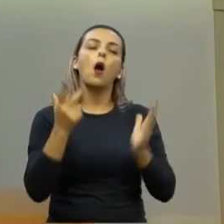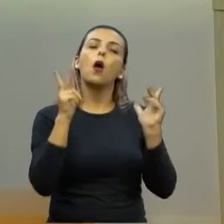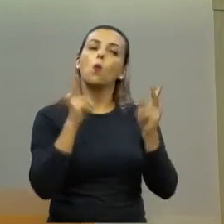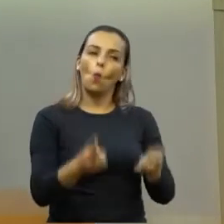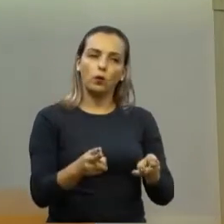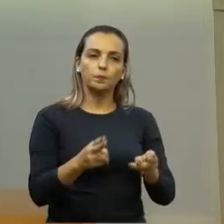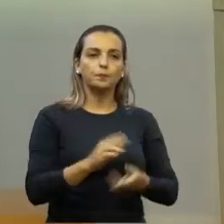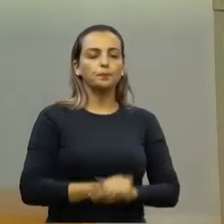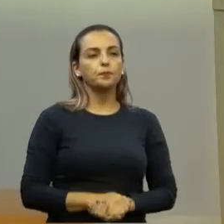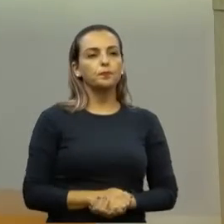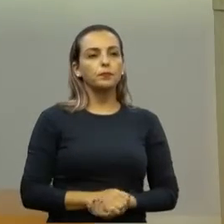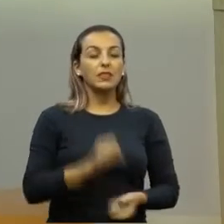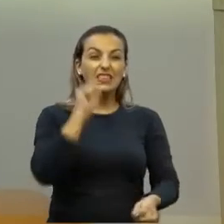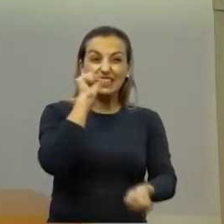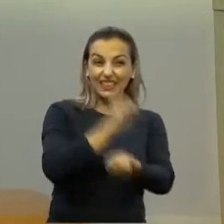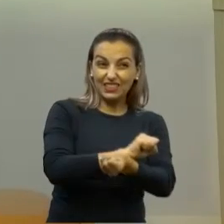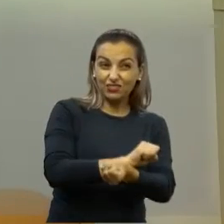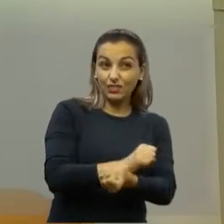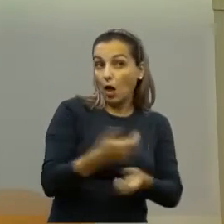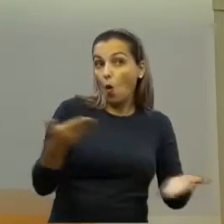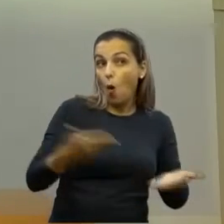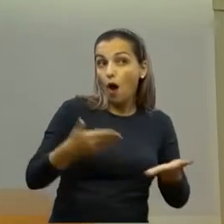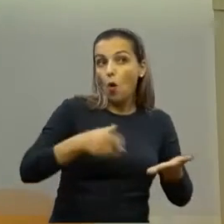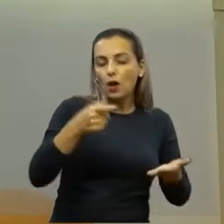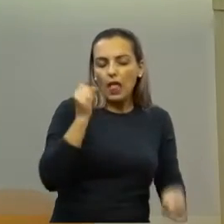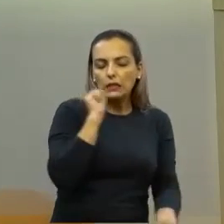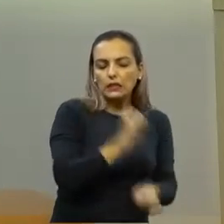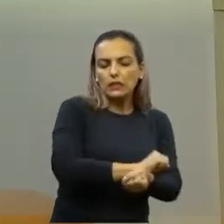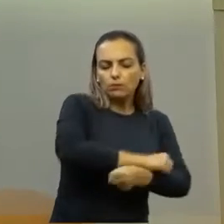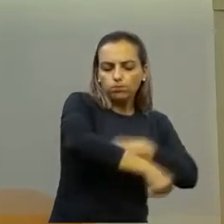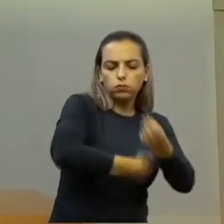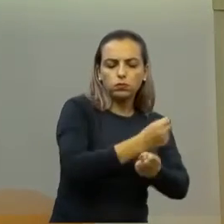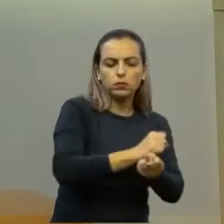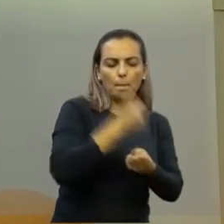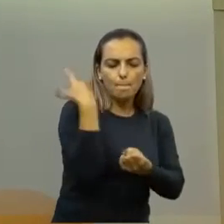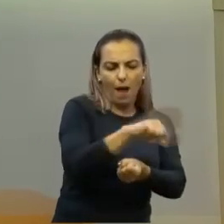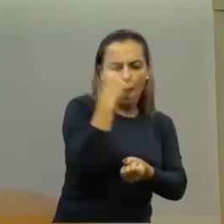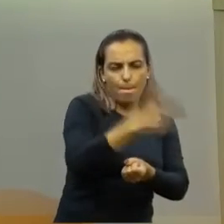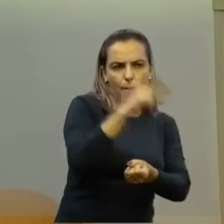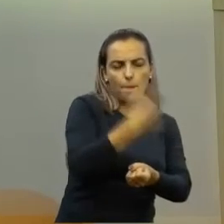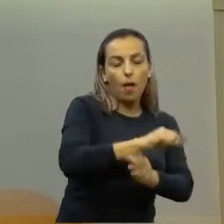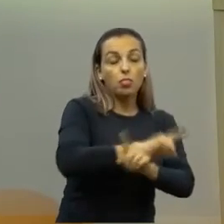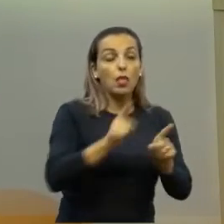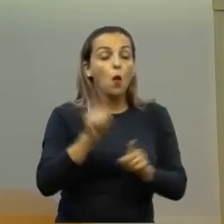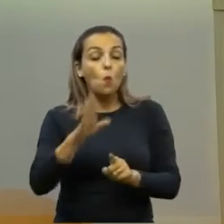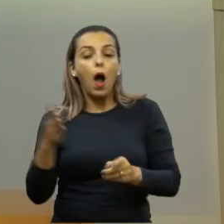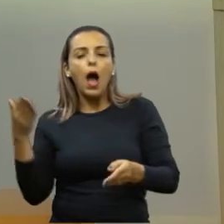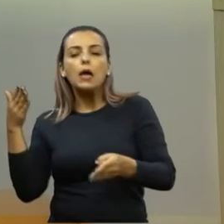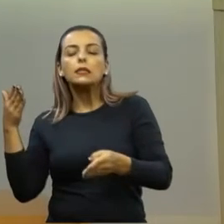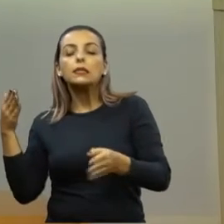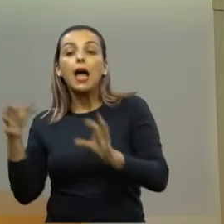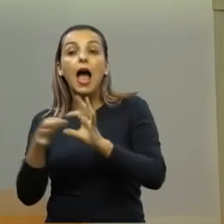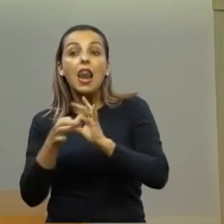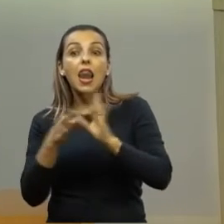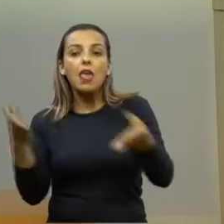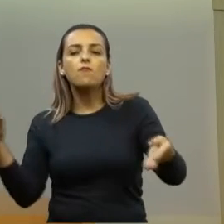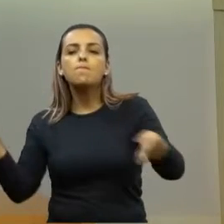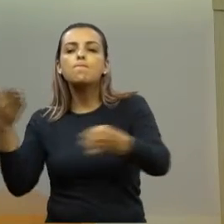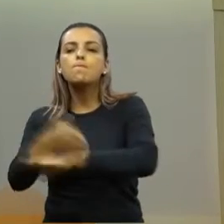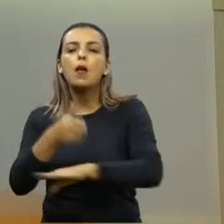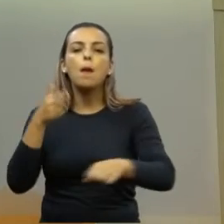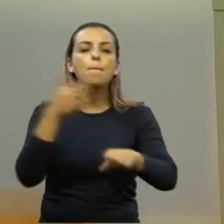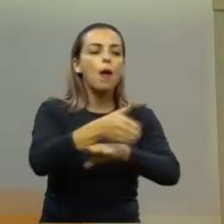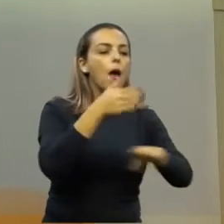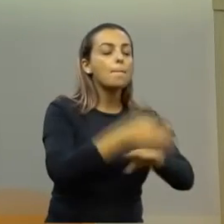e a escravidão moderna não é ficar amarrado em sendo chicoteado mas é não poder ir Vir não